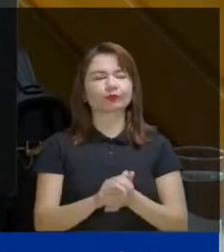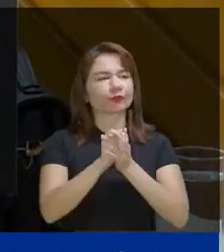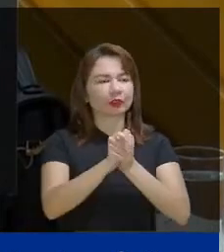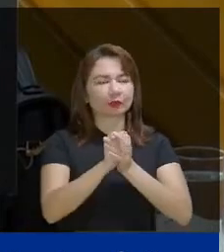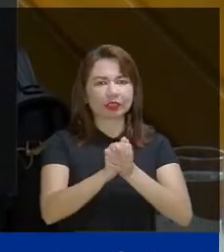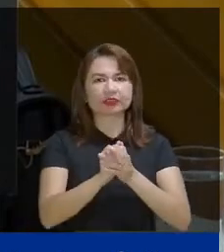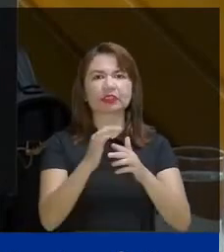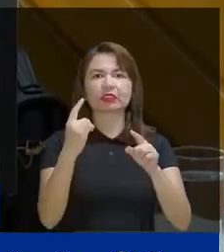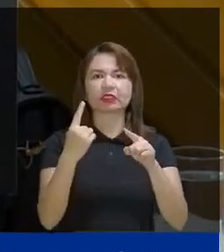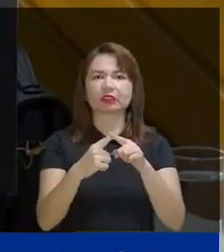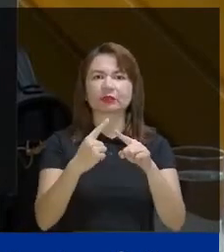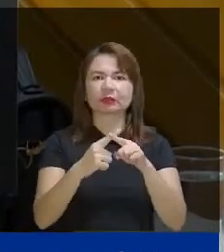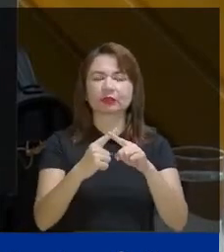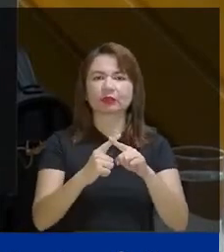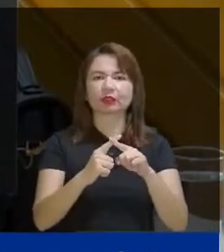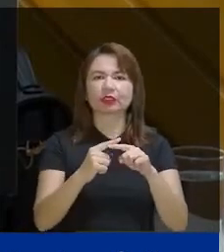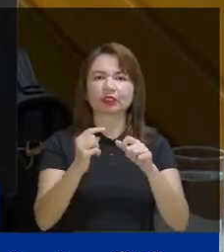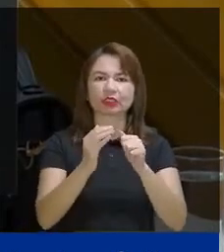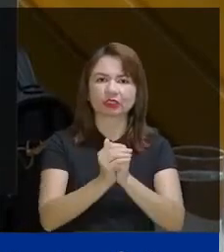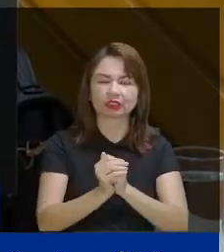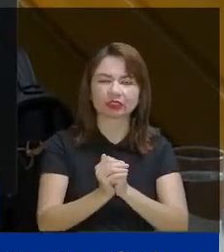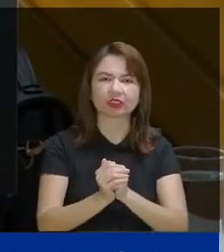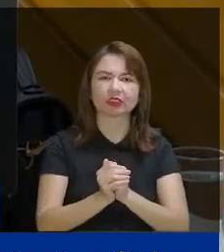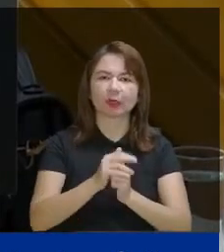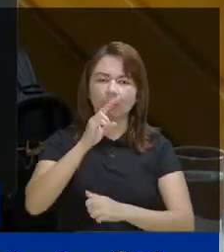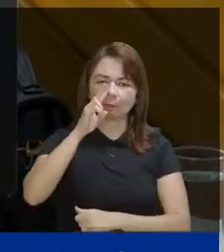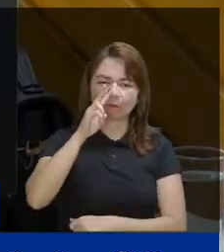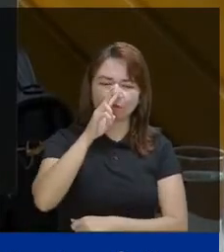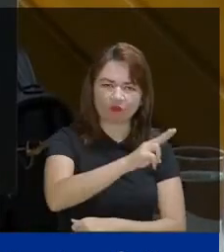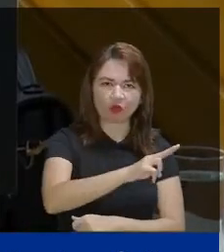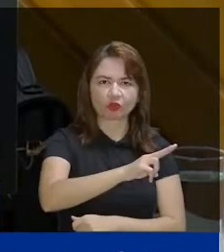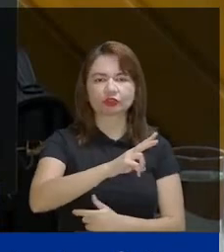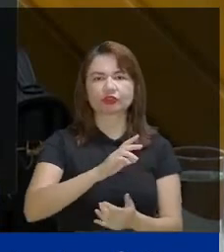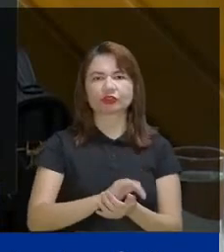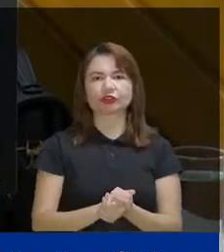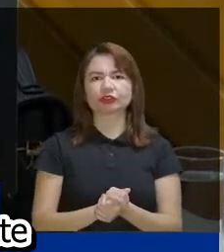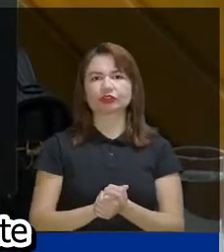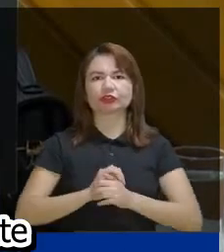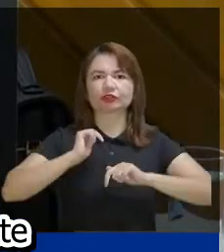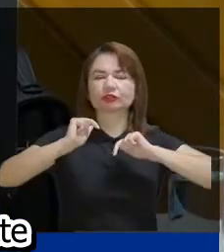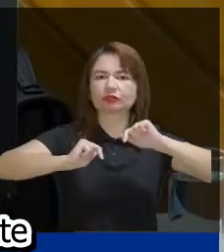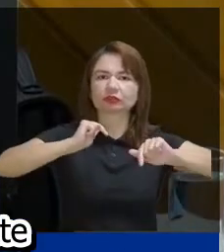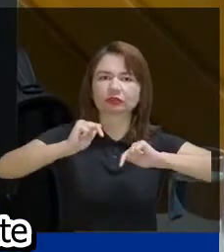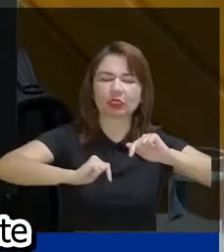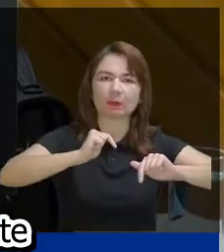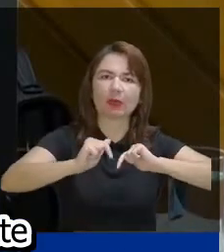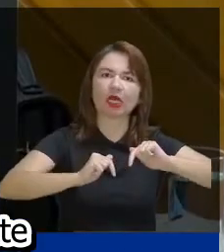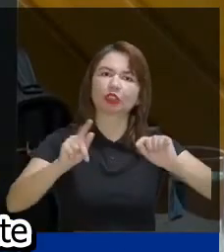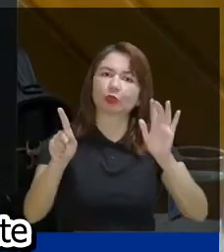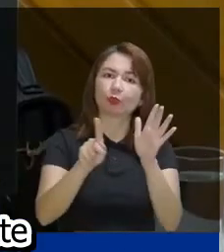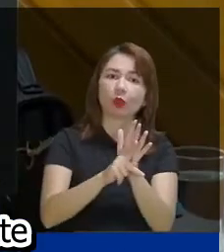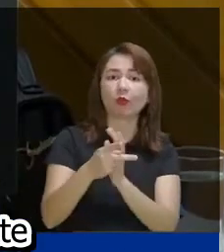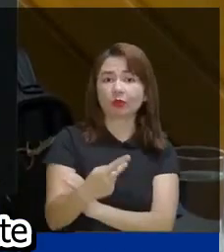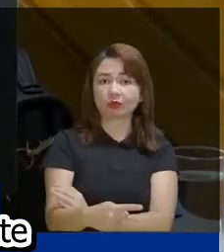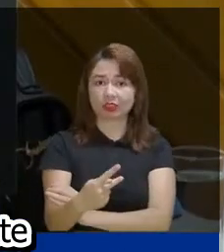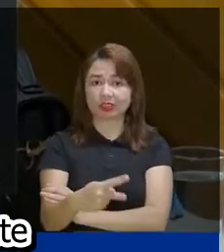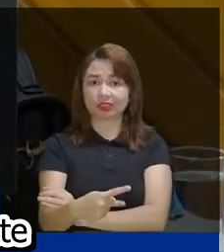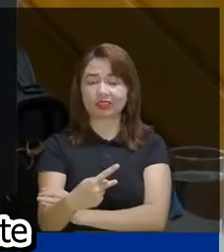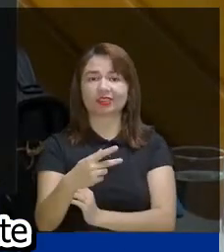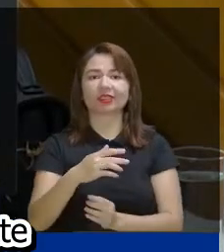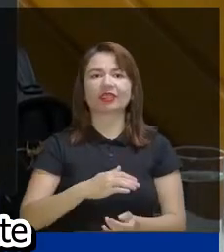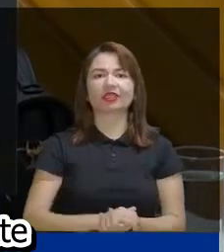parabenizar, porque a EGE tem se mostrado realmente um braço bastante efetivo das ações do TRE Amapá, né, e que